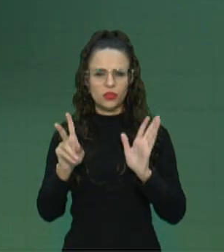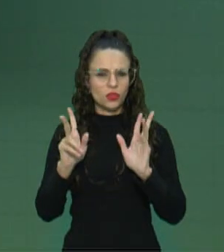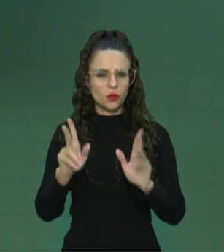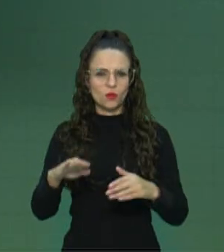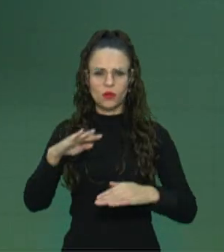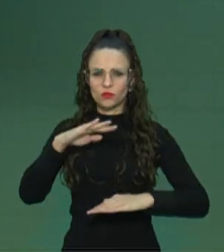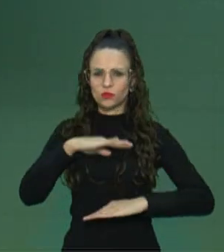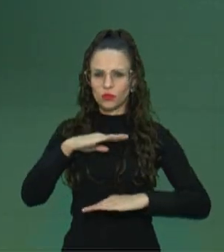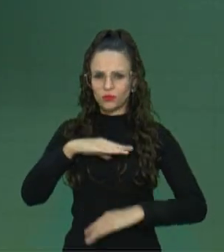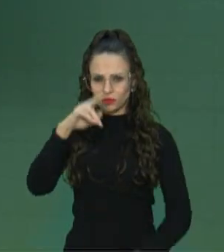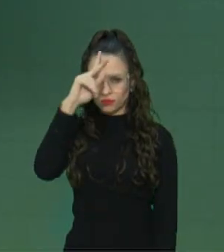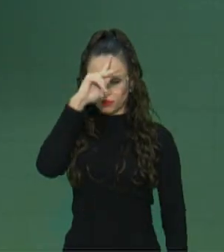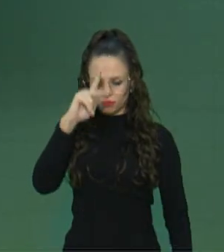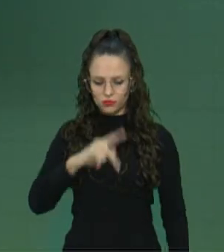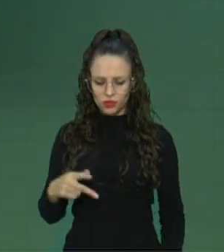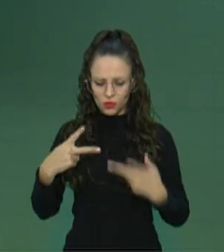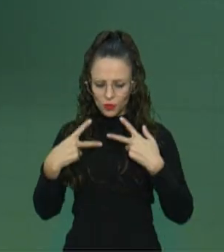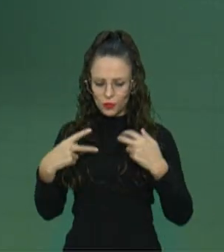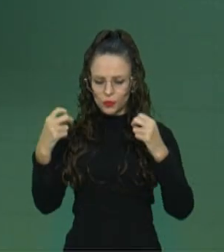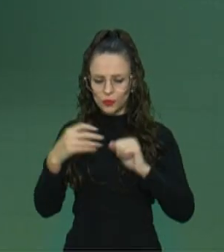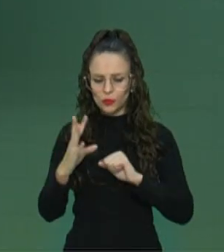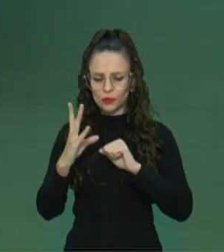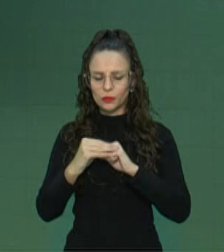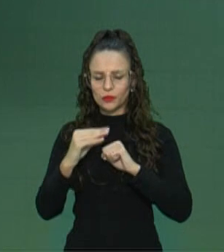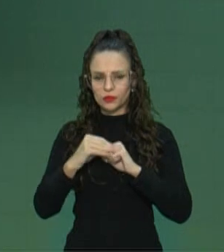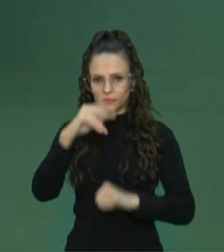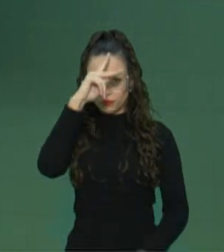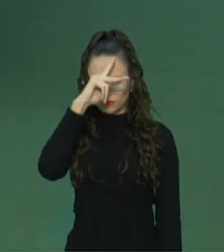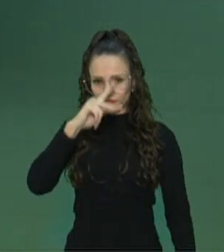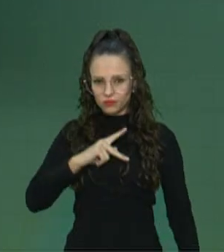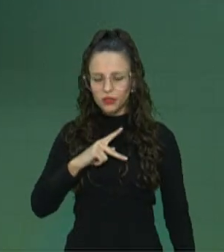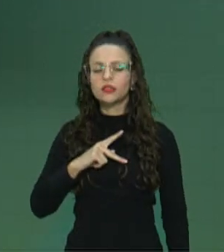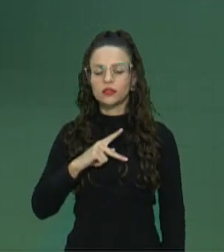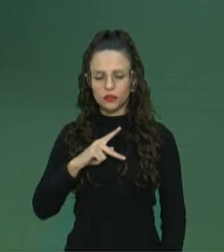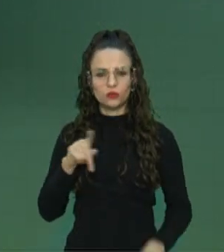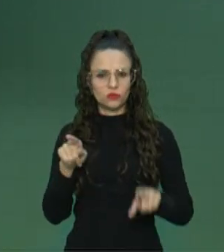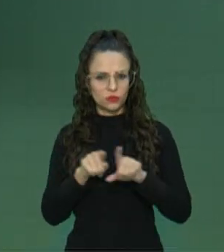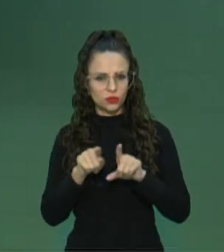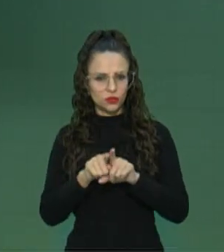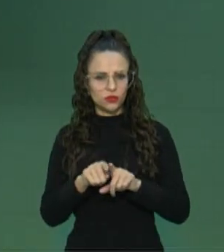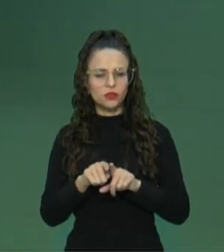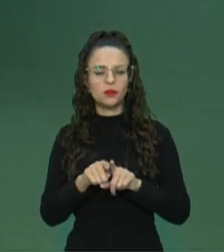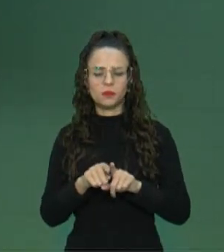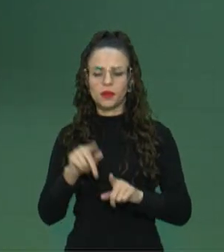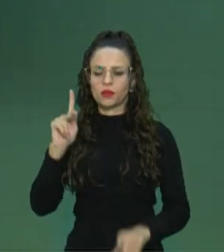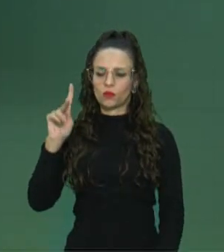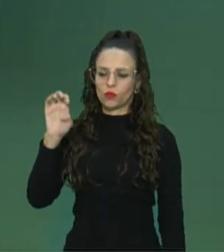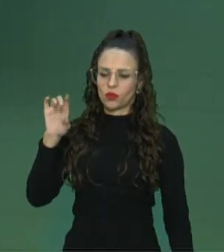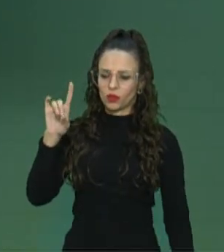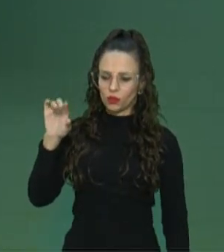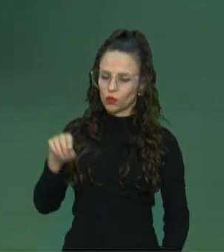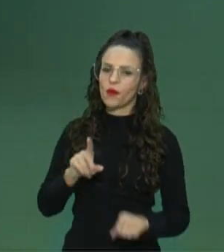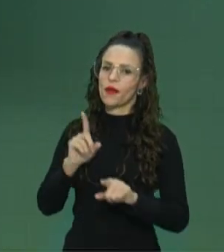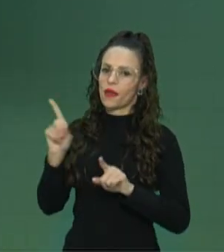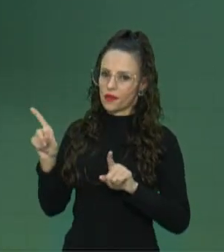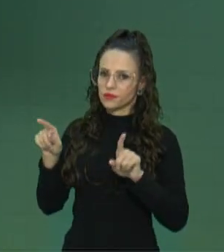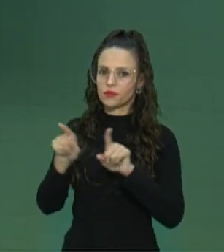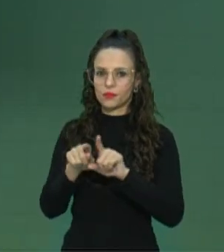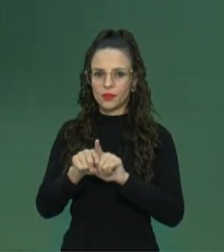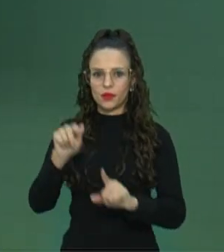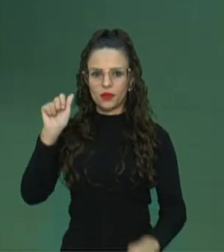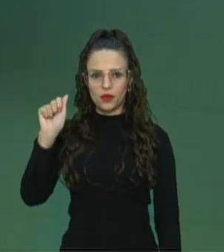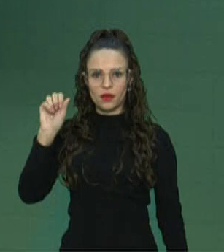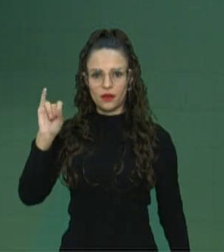do autoconhecimento que existia dentro do Kendo, também aqui no Aikido também vai ter essa parte de autoconhecimento,